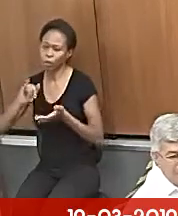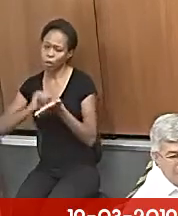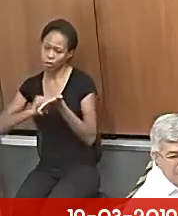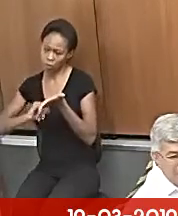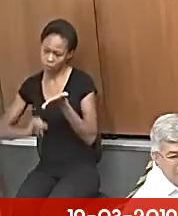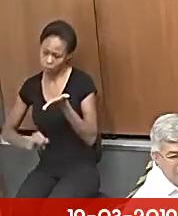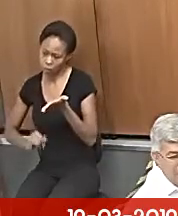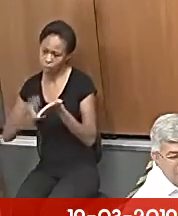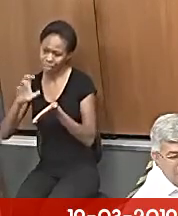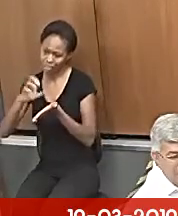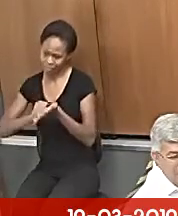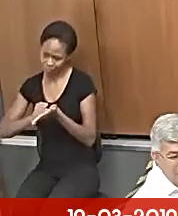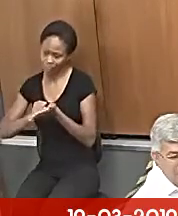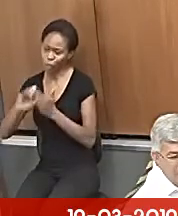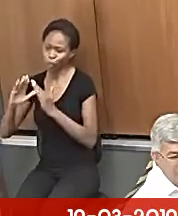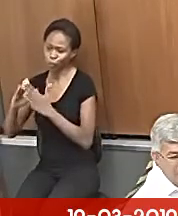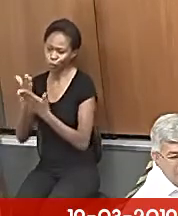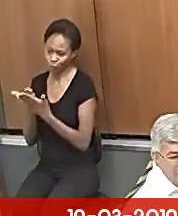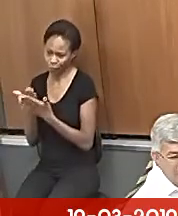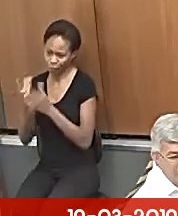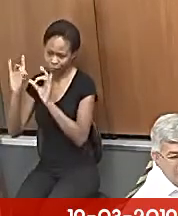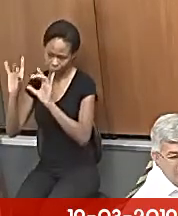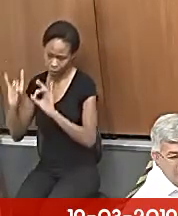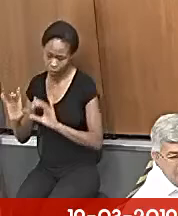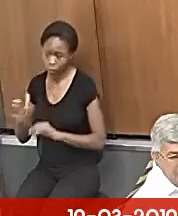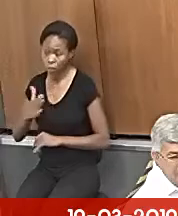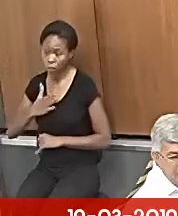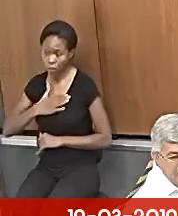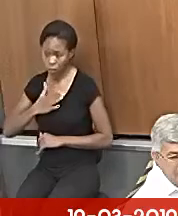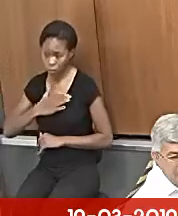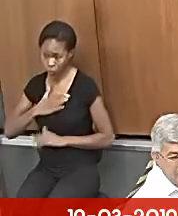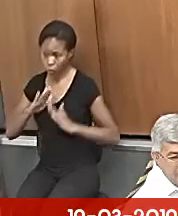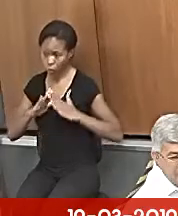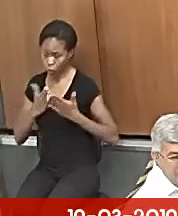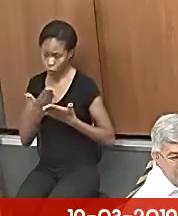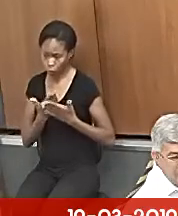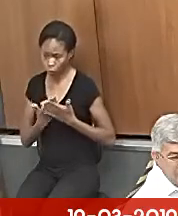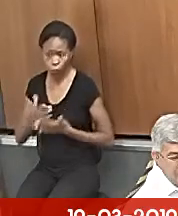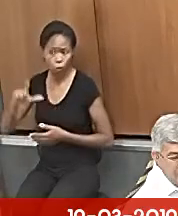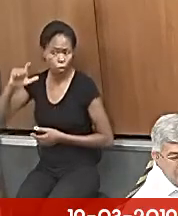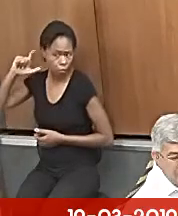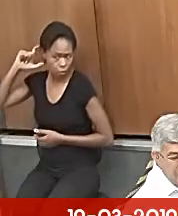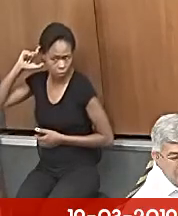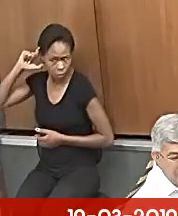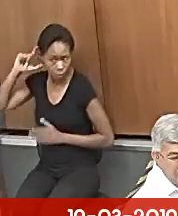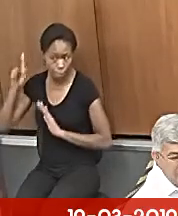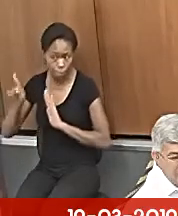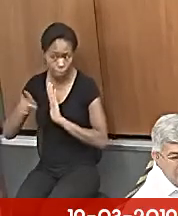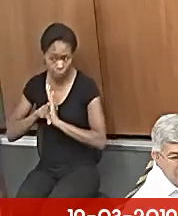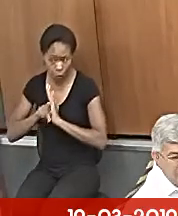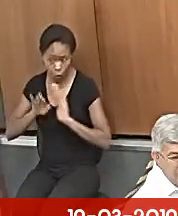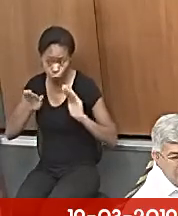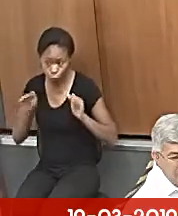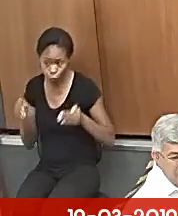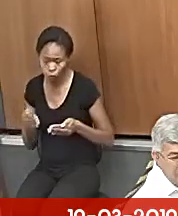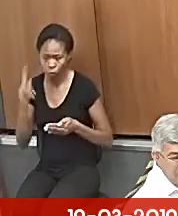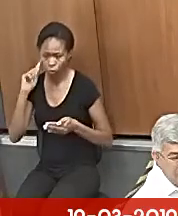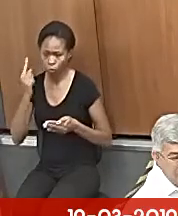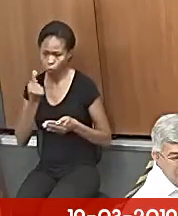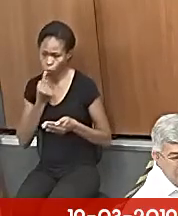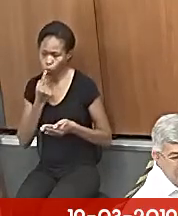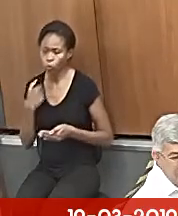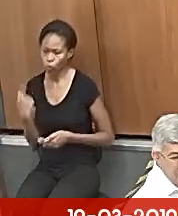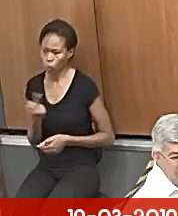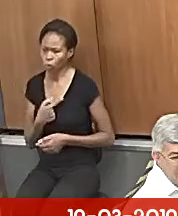no meu caso a que a escola francisco sales que é uma escola para surdos né então nós conseguimos